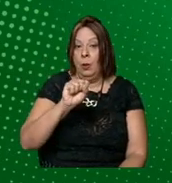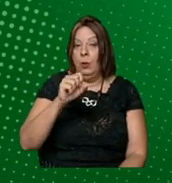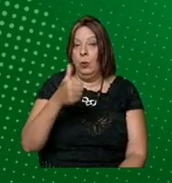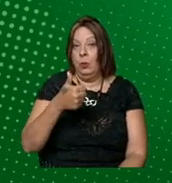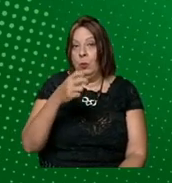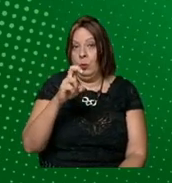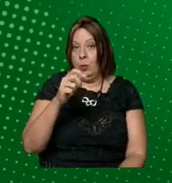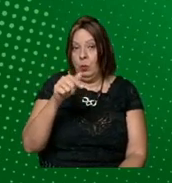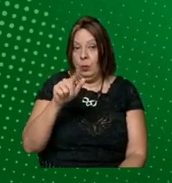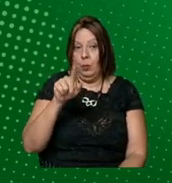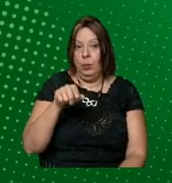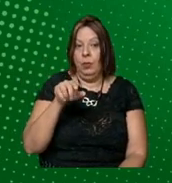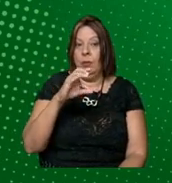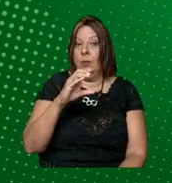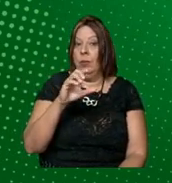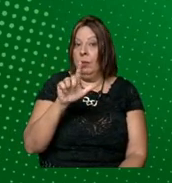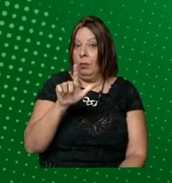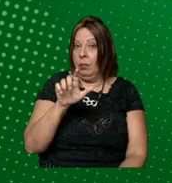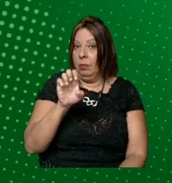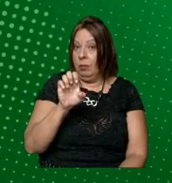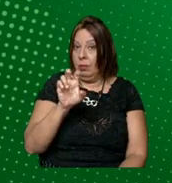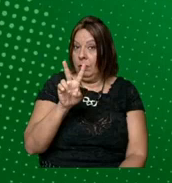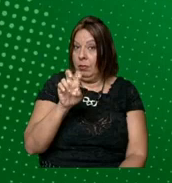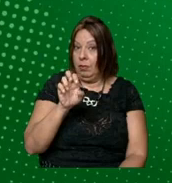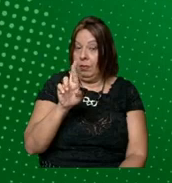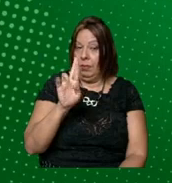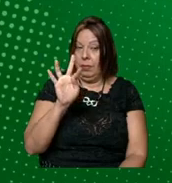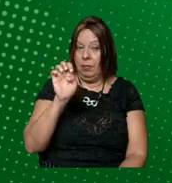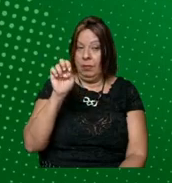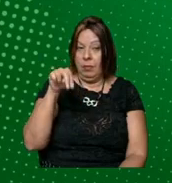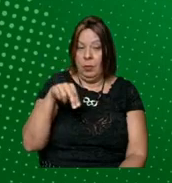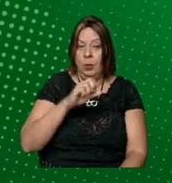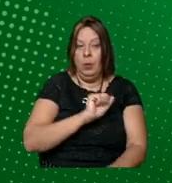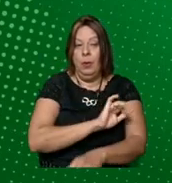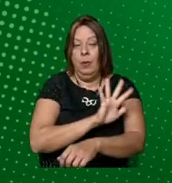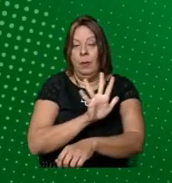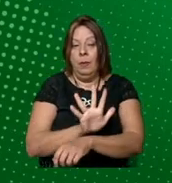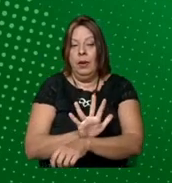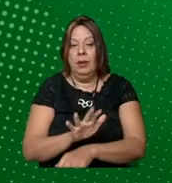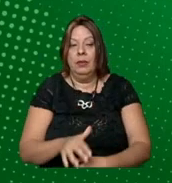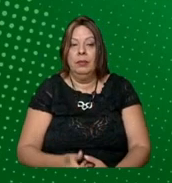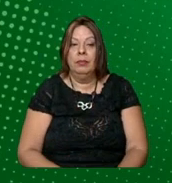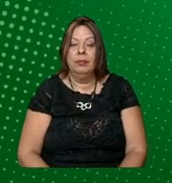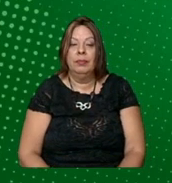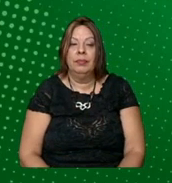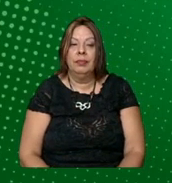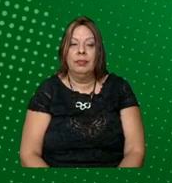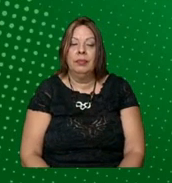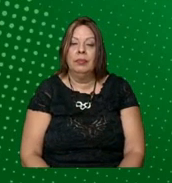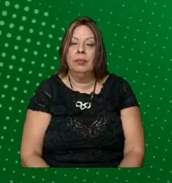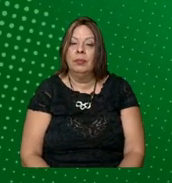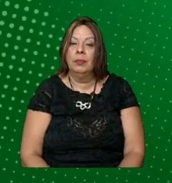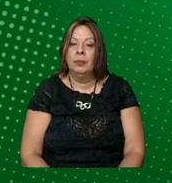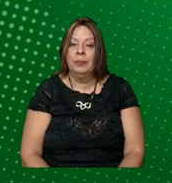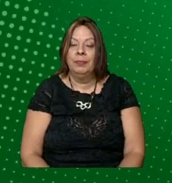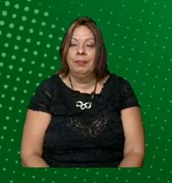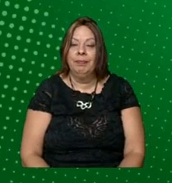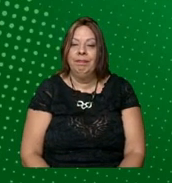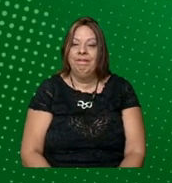088157, o Cleverton da Barra dos Coqueiros adquiriu na Regional Centro com a Angelina e leva R$500, Rogério. Maravilha, mais um título,